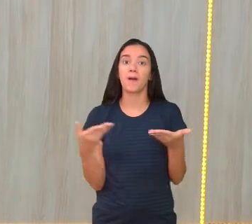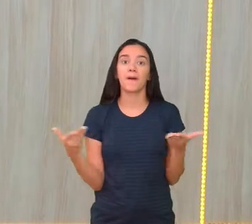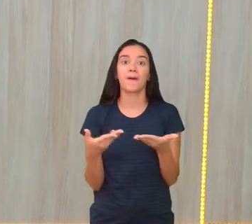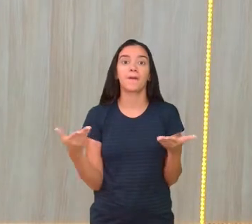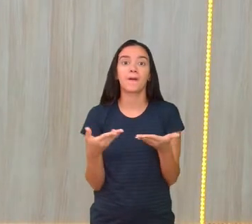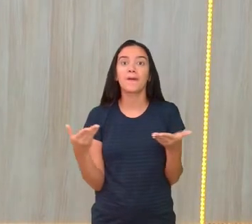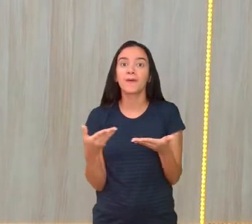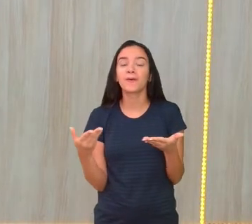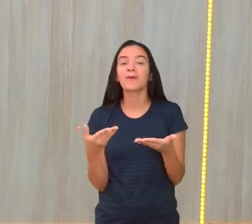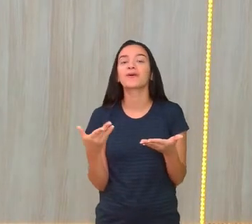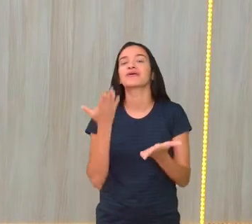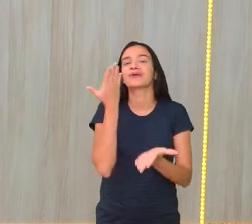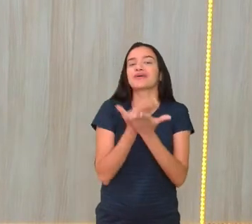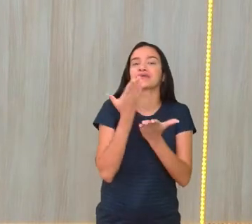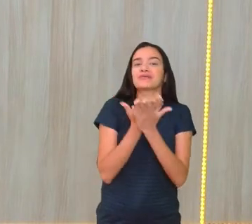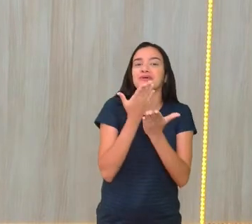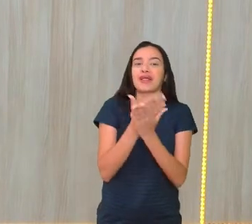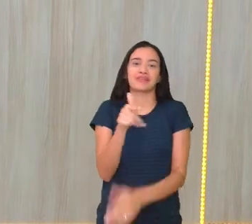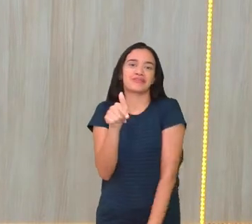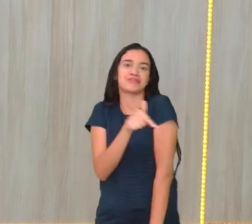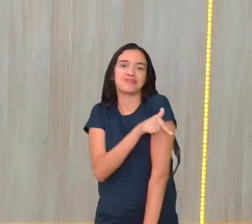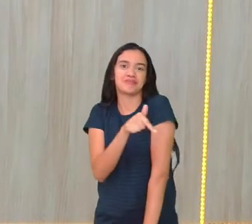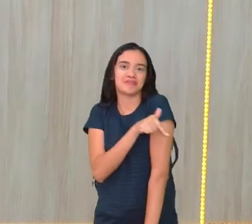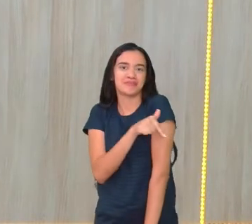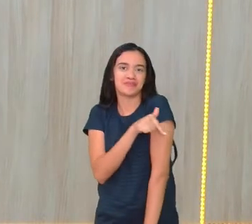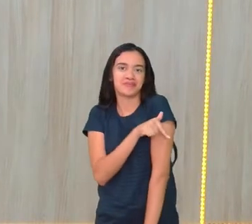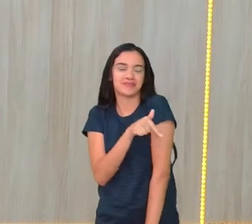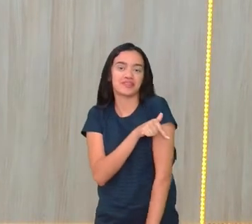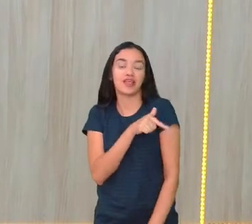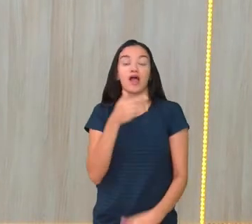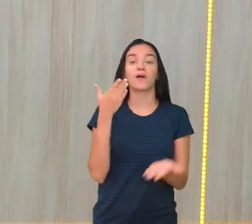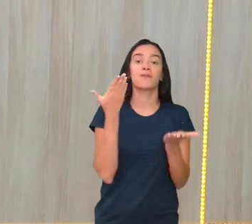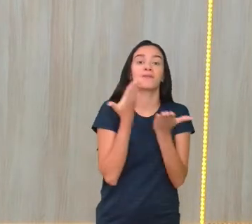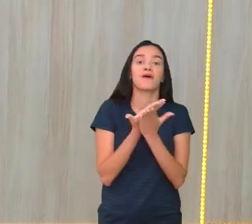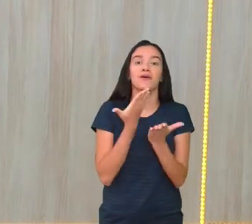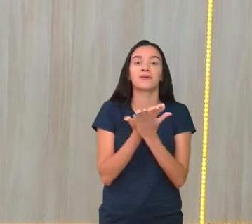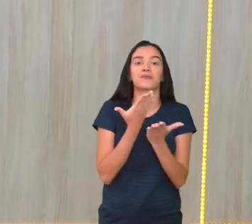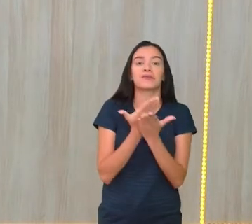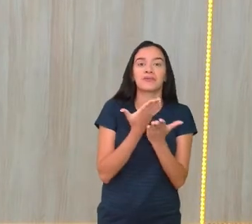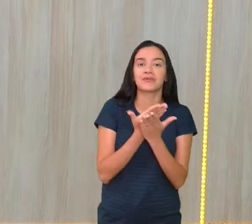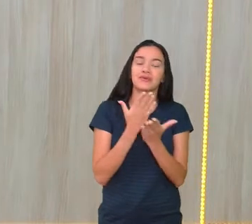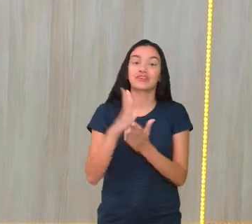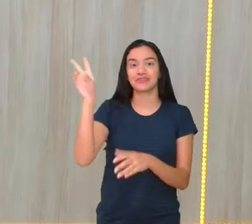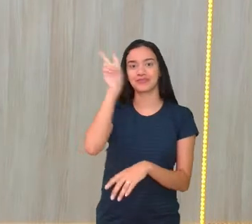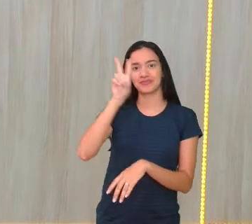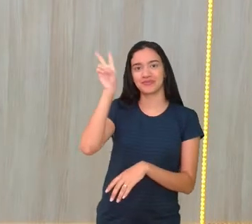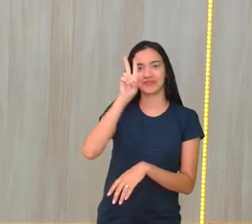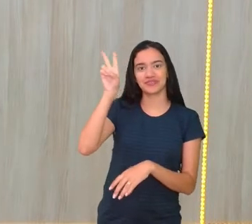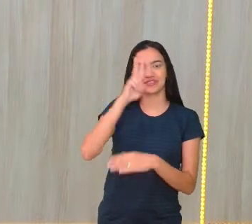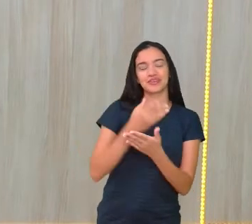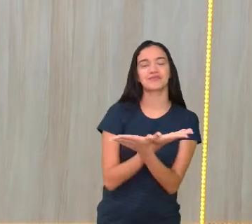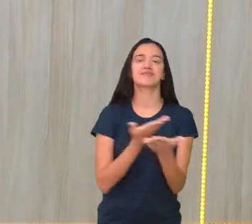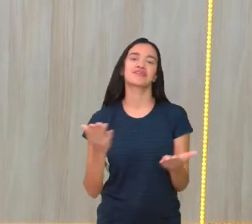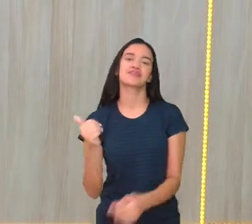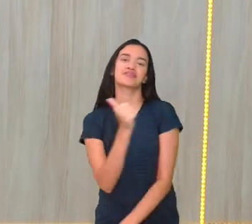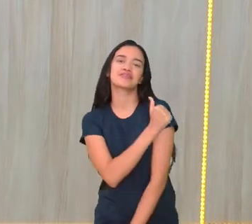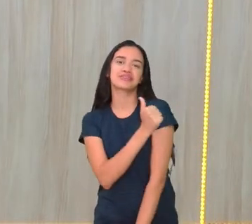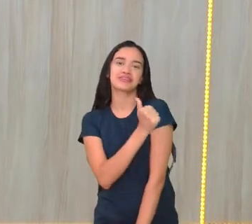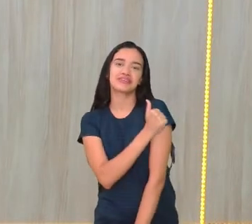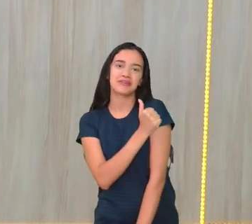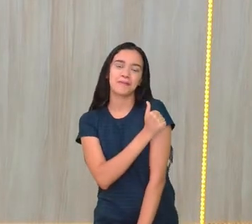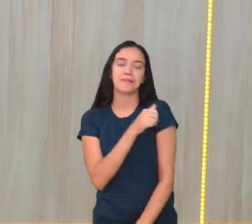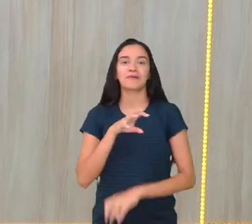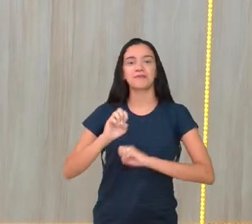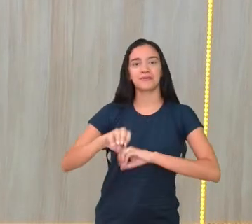vai para mais uma aula do sétimo ano, né? Uma aula de História aqui para os alunos e alunas